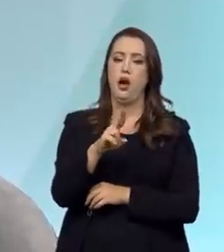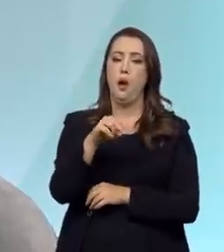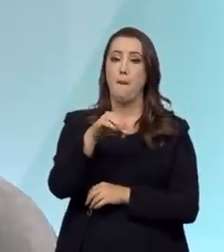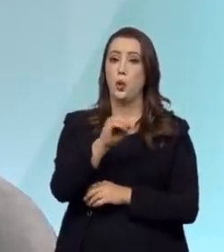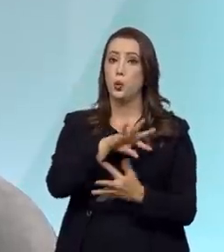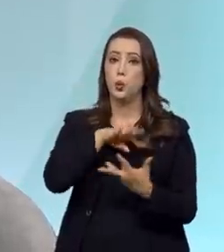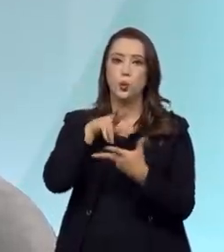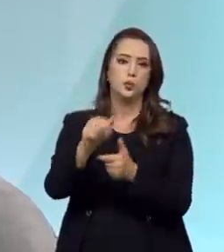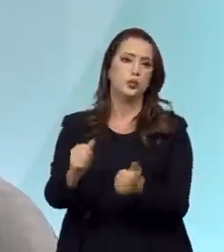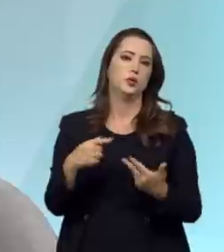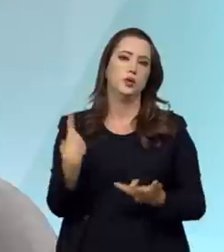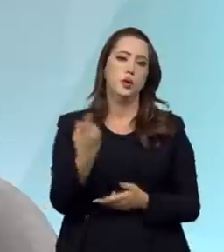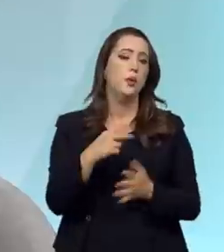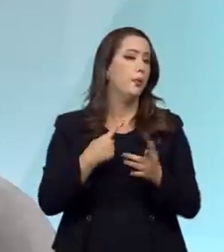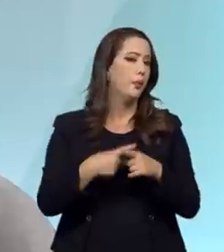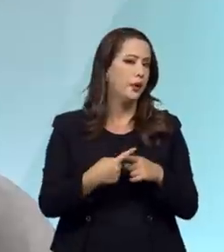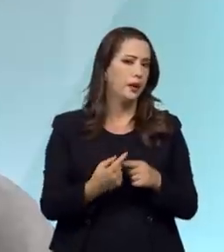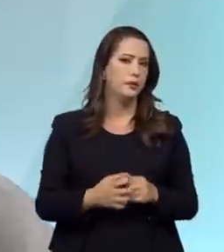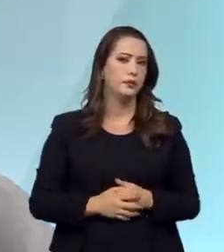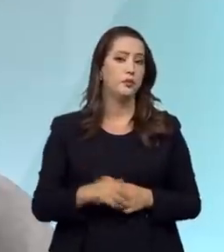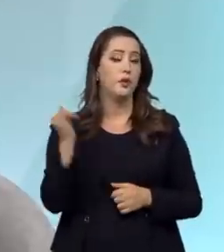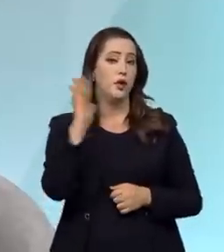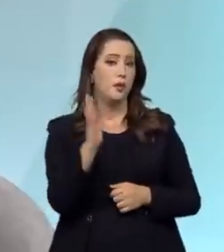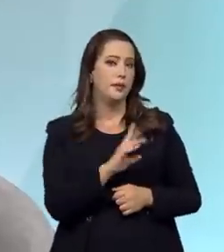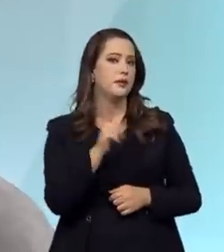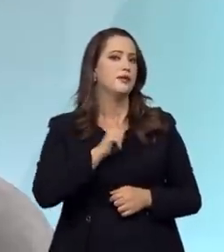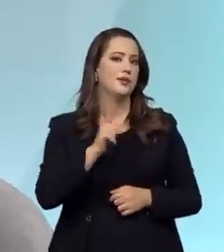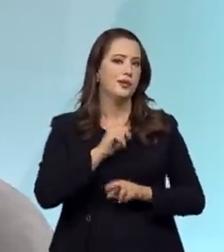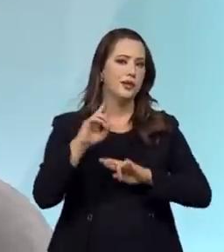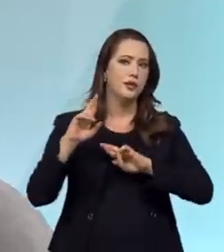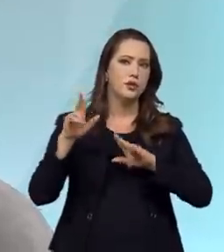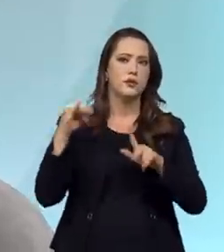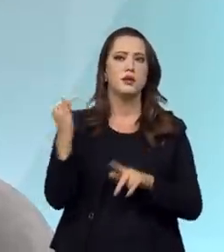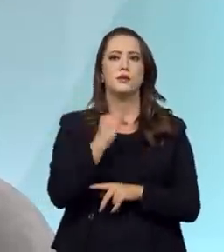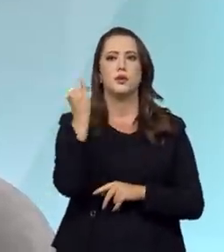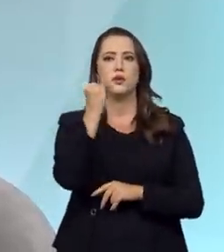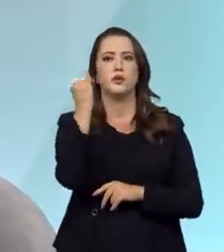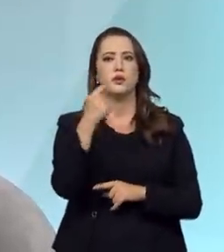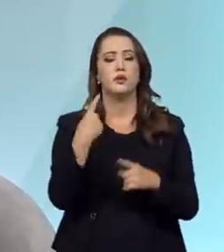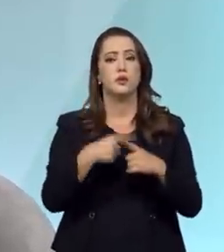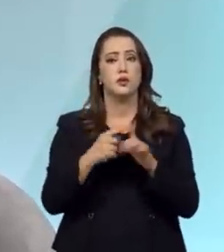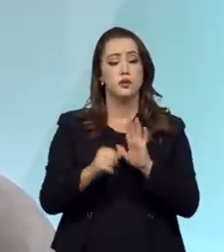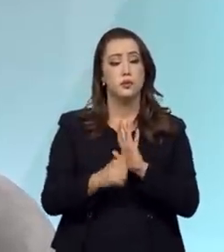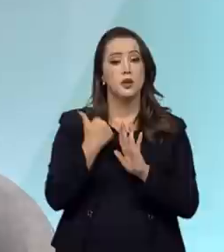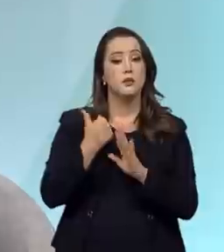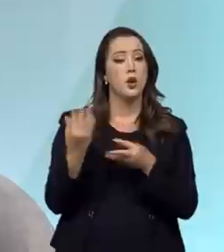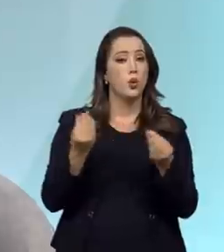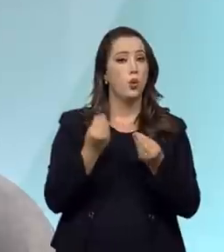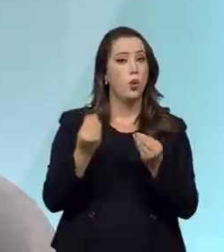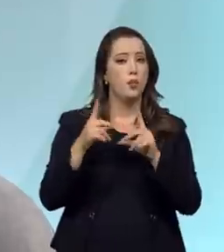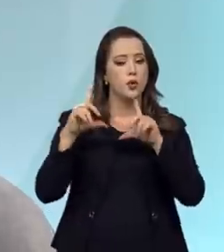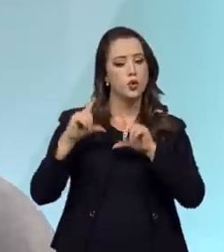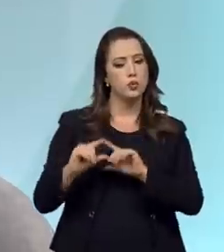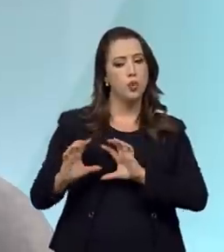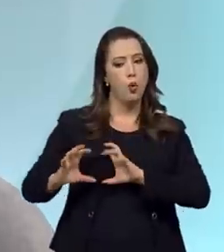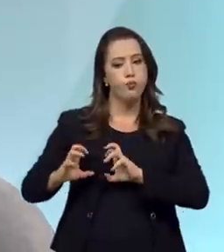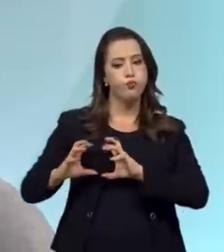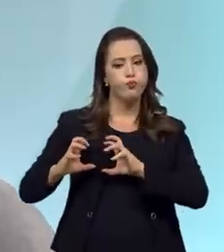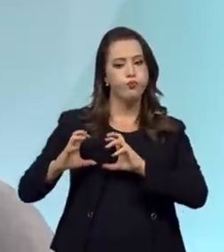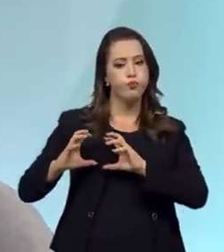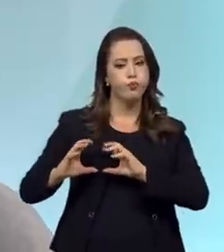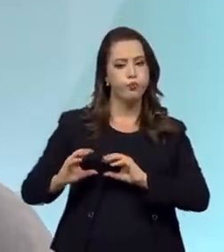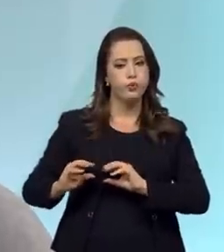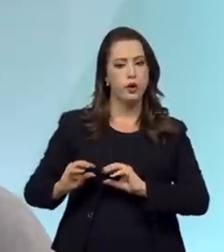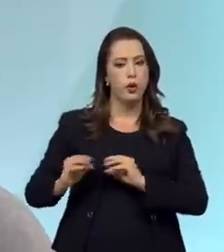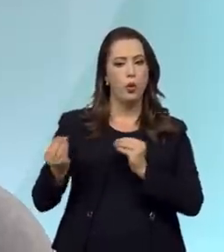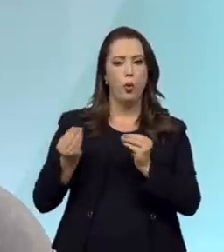porque isso porque o Brasil tem diferenciais o primeiro deles Quanto custa a reduzir uma emissão do Brasil em relação aos países